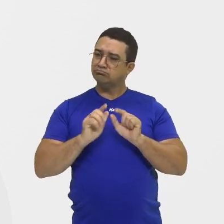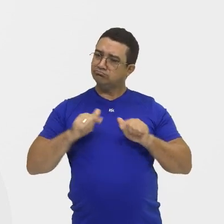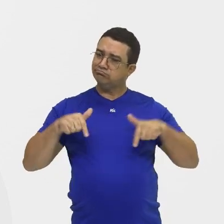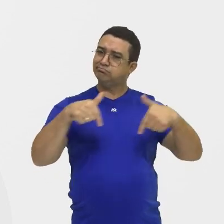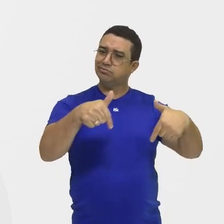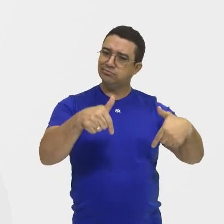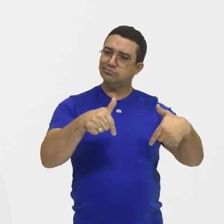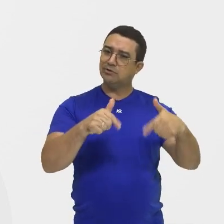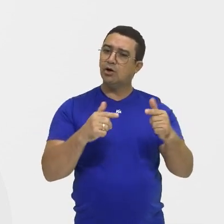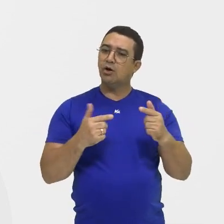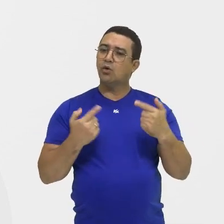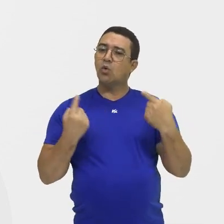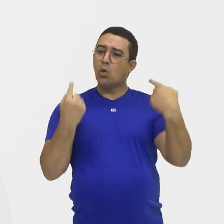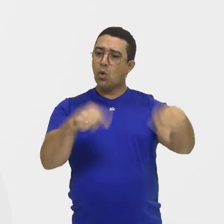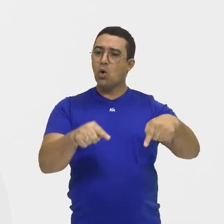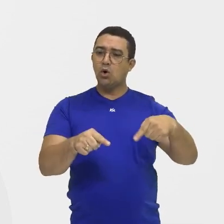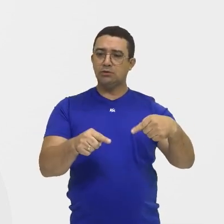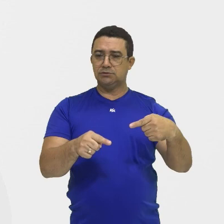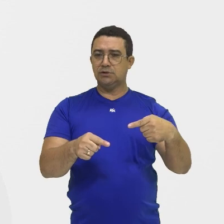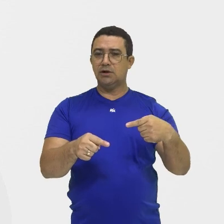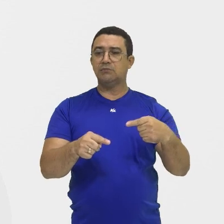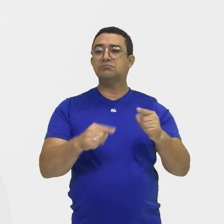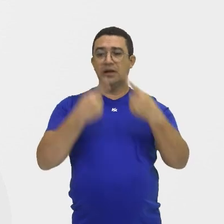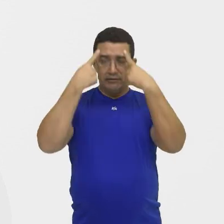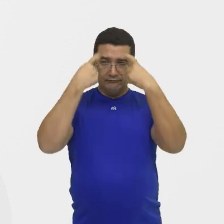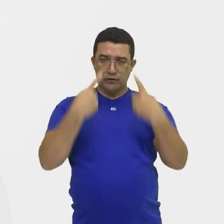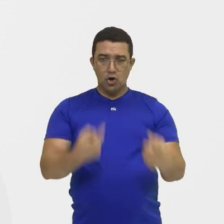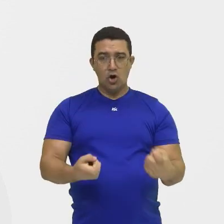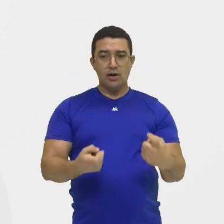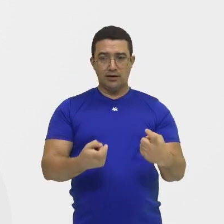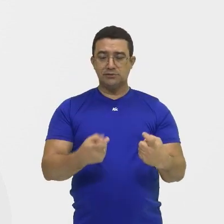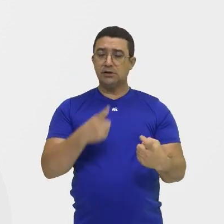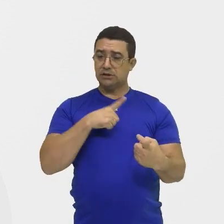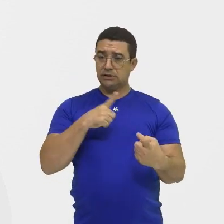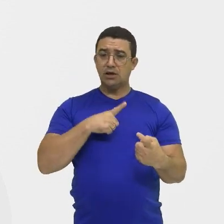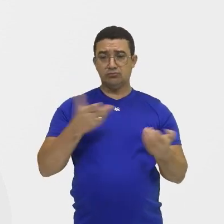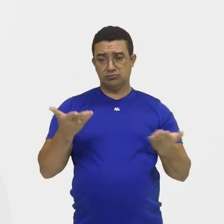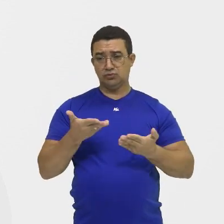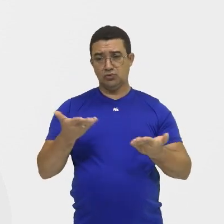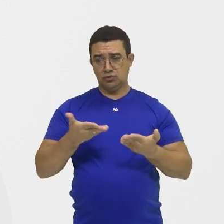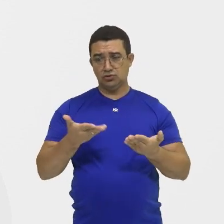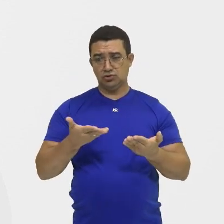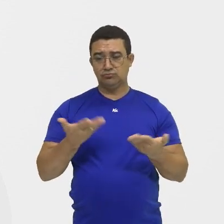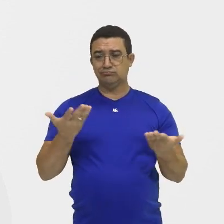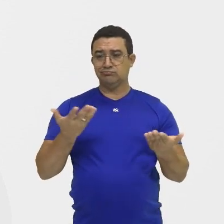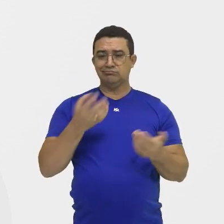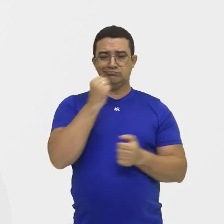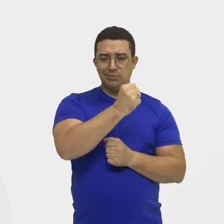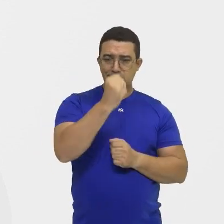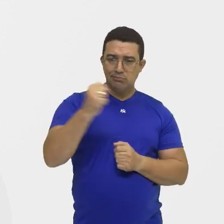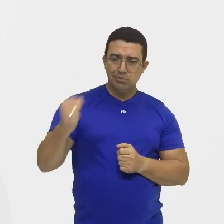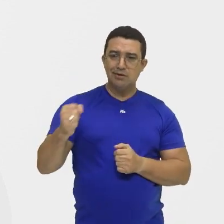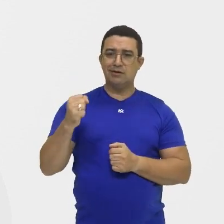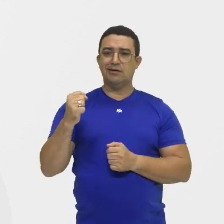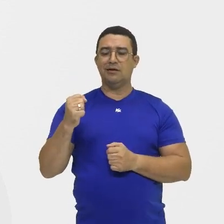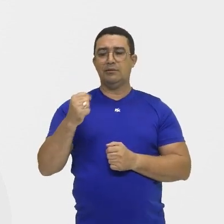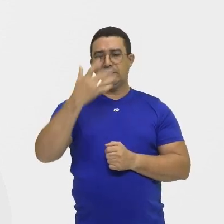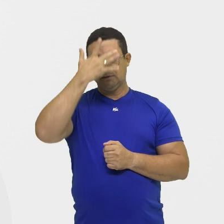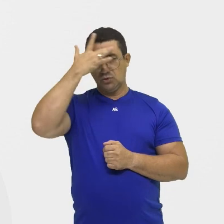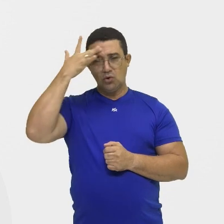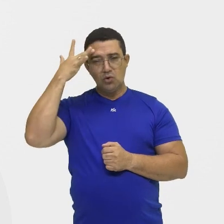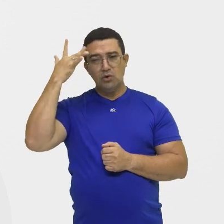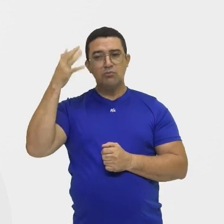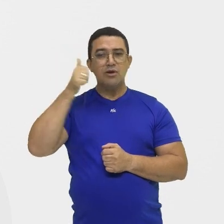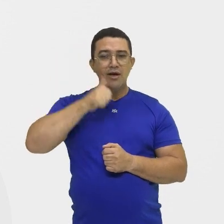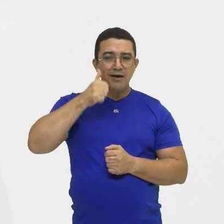né? A esse aparato de enfrentamento contra a violência que nós temos hoje, né? Feminicídio, agressões, essas coisas. Então,